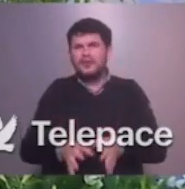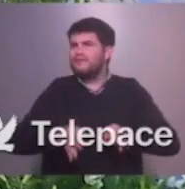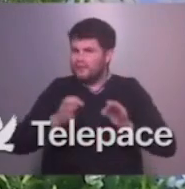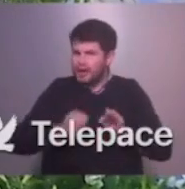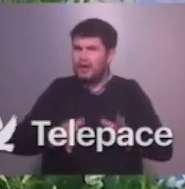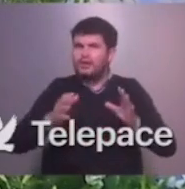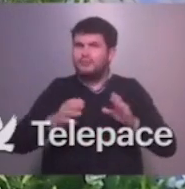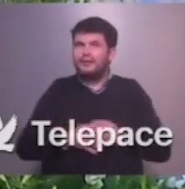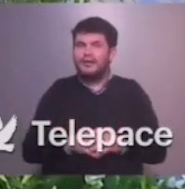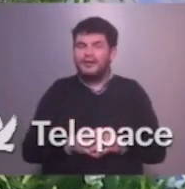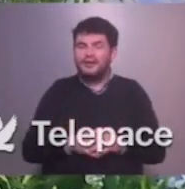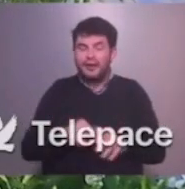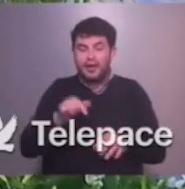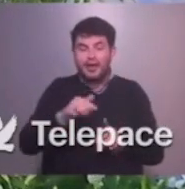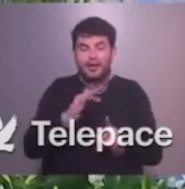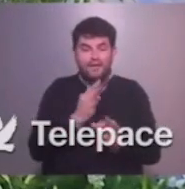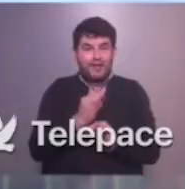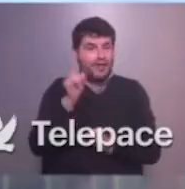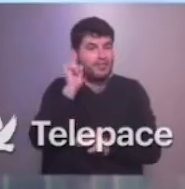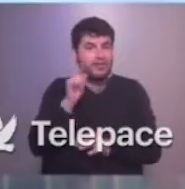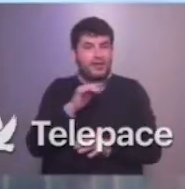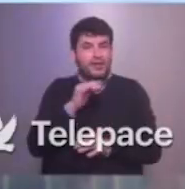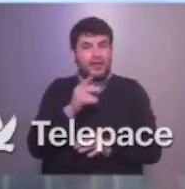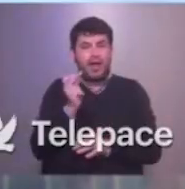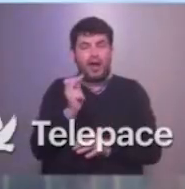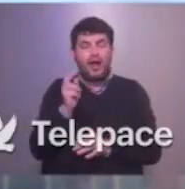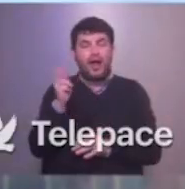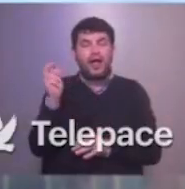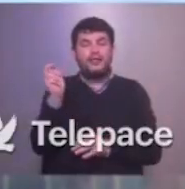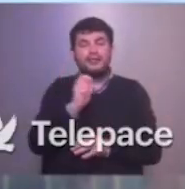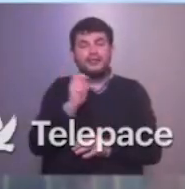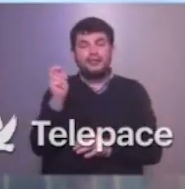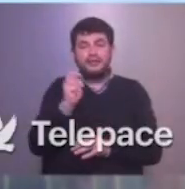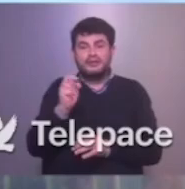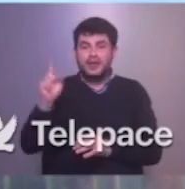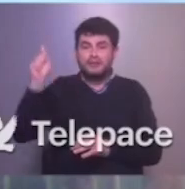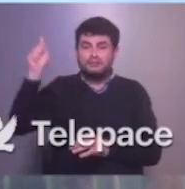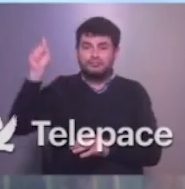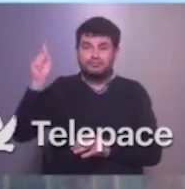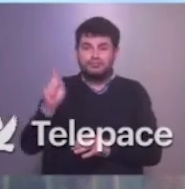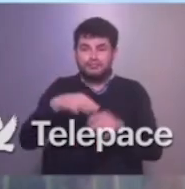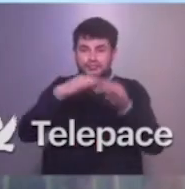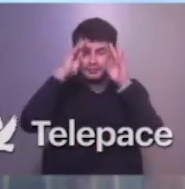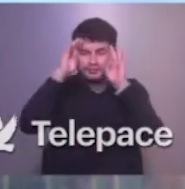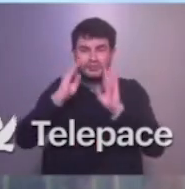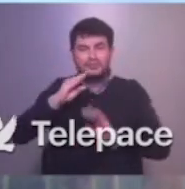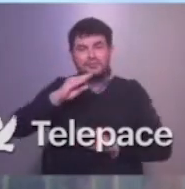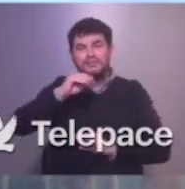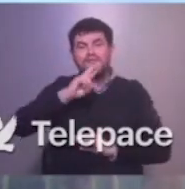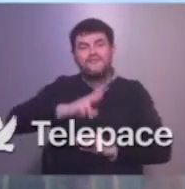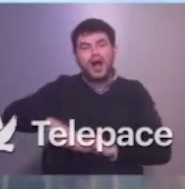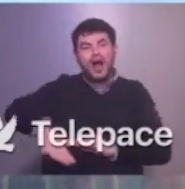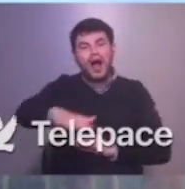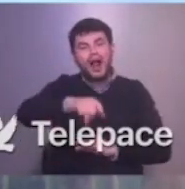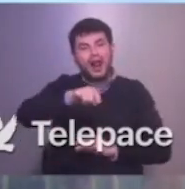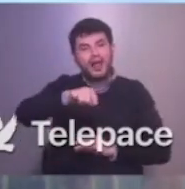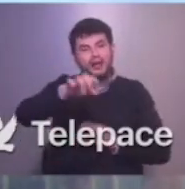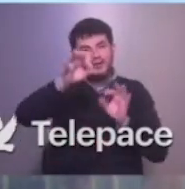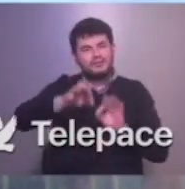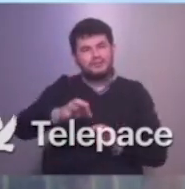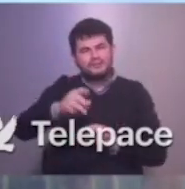pena, neste aniversário da terceira aparição de Nossa Senhora aqui na Cova da Iria,